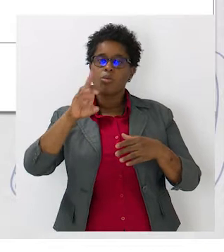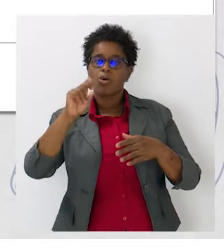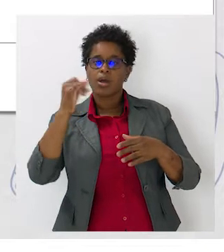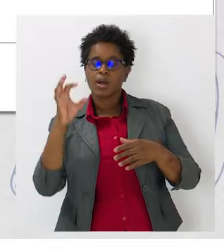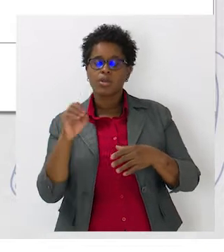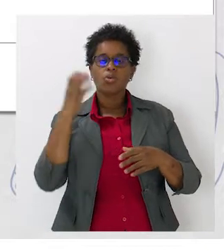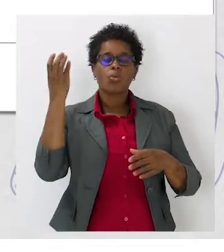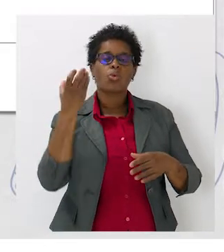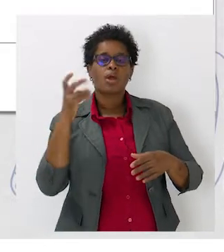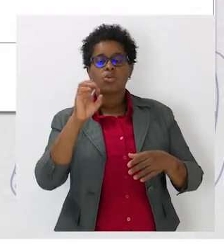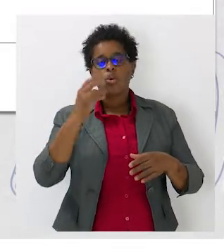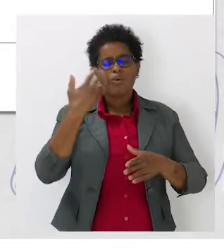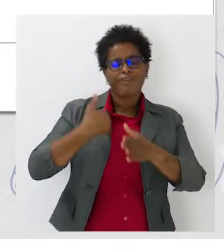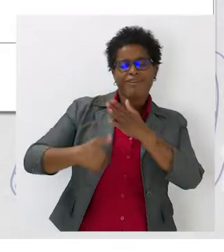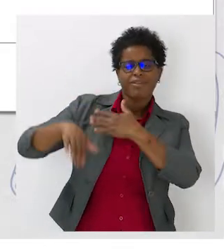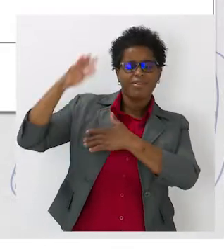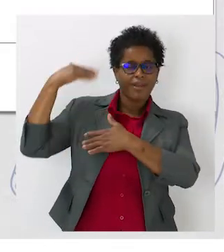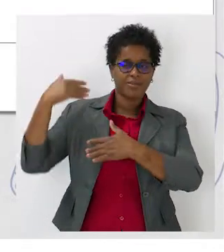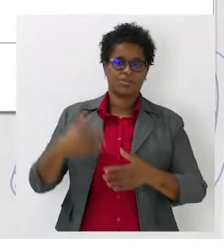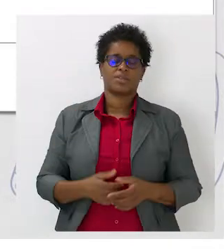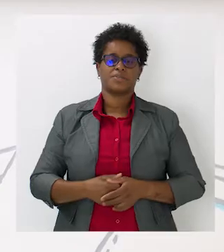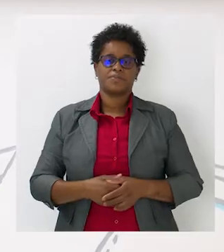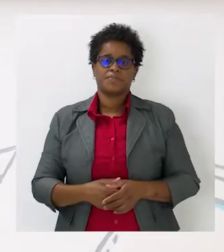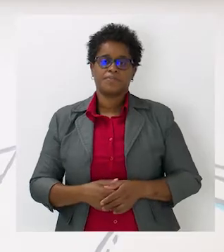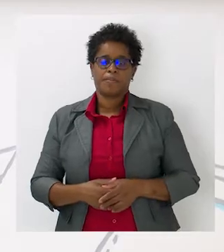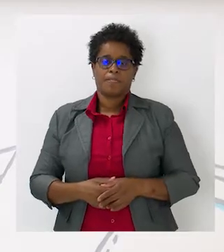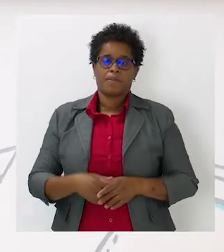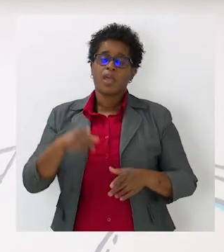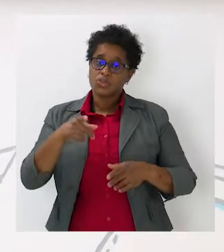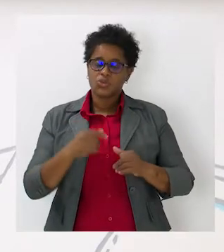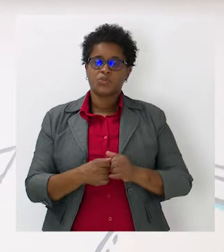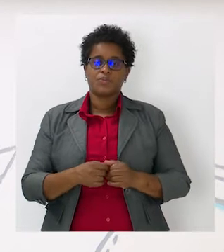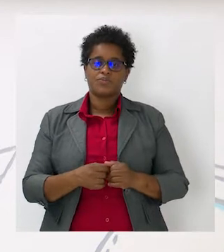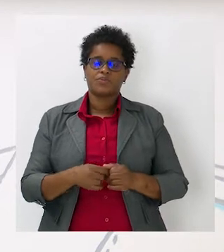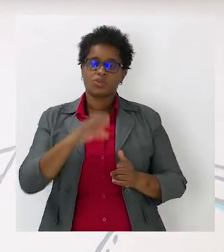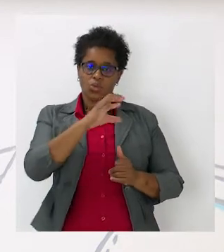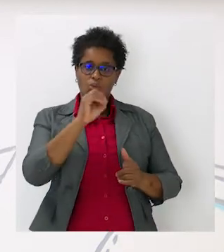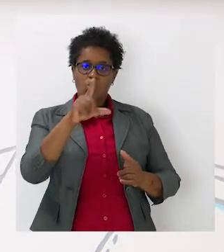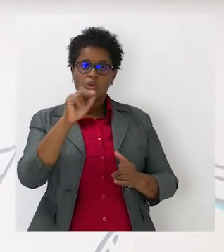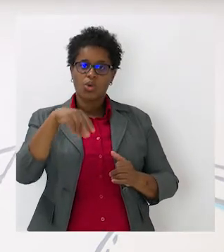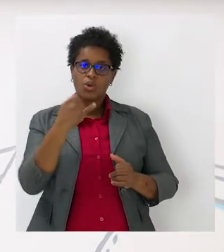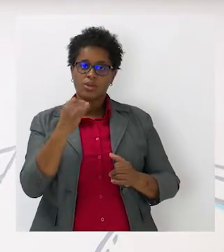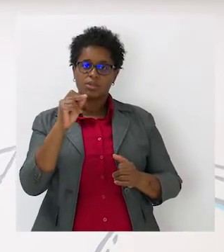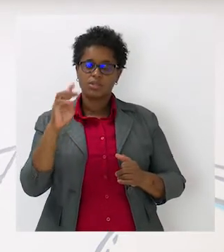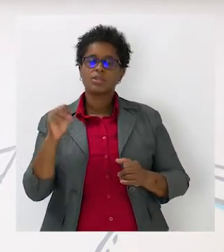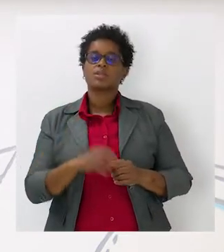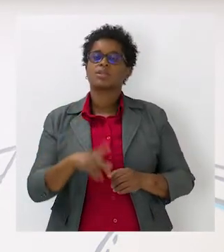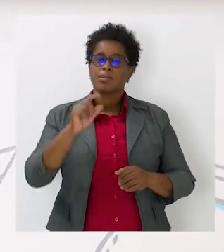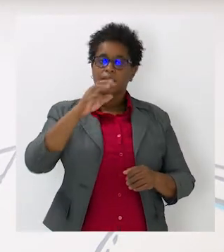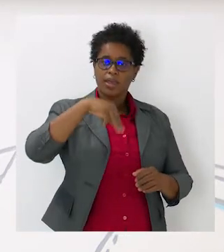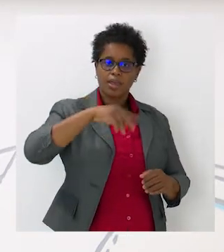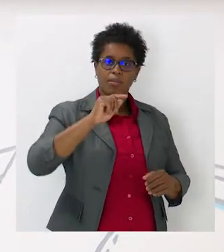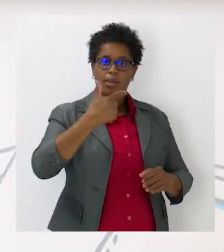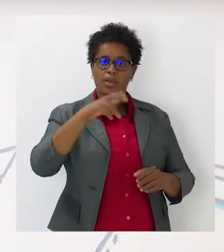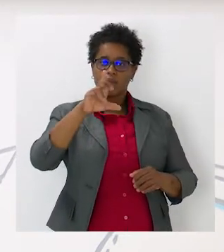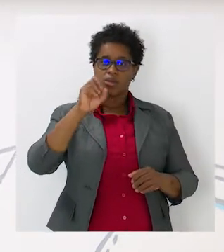ou culturais, ou tradicionais. Portanto, é isto: colônias e